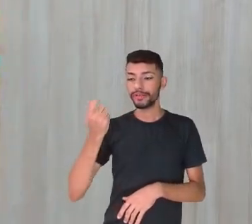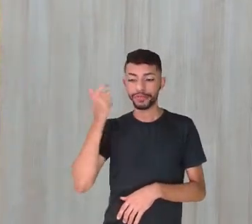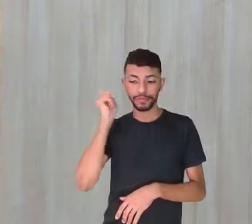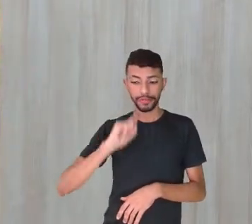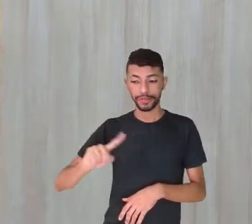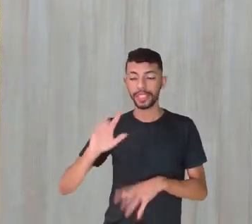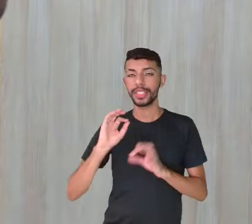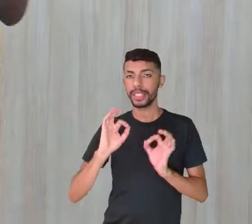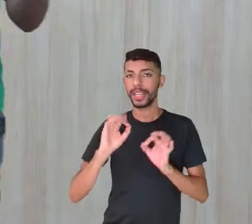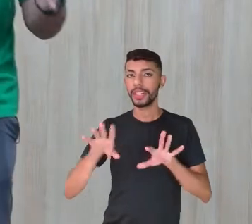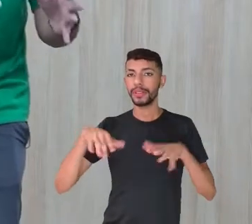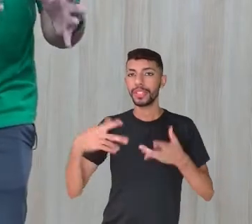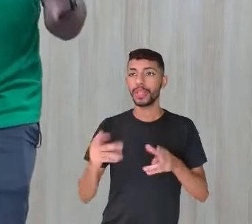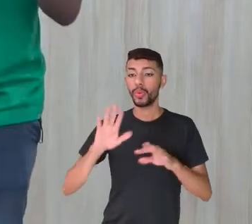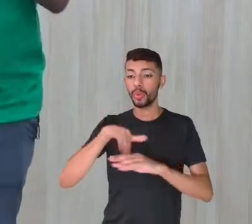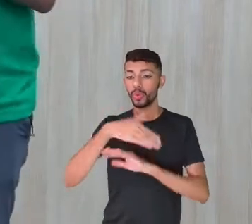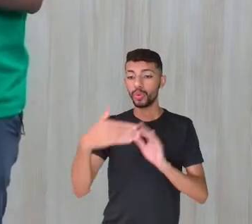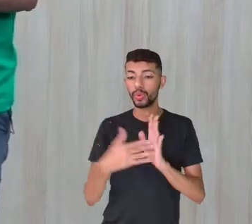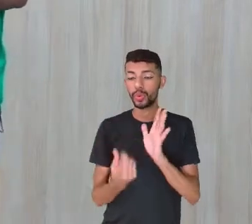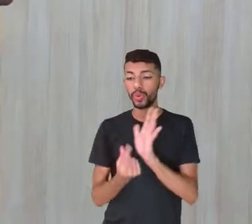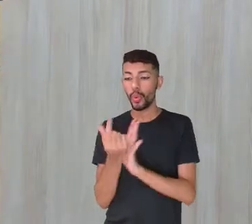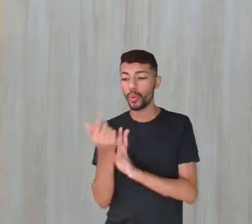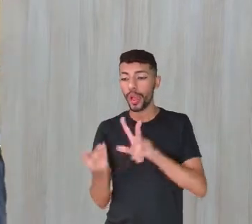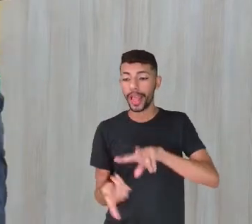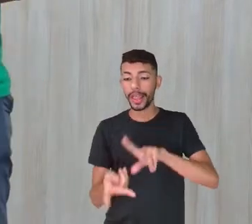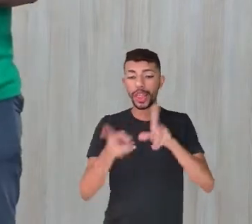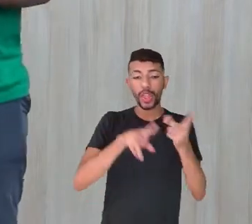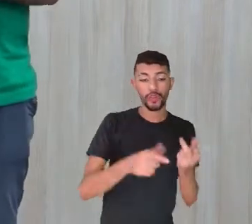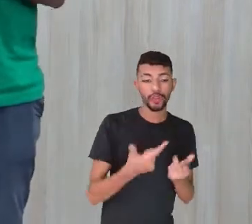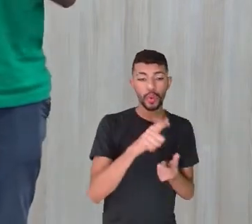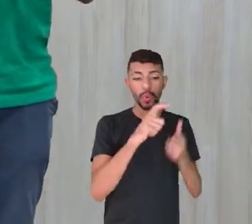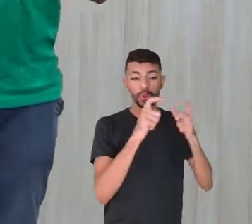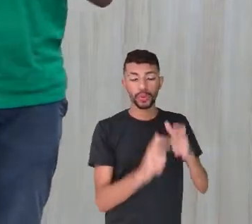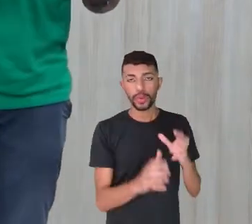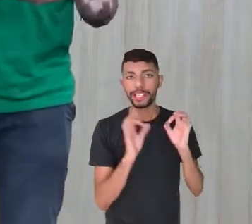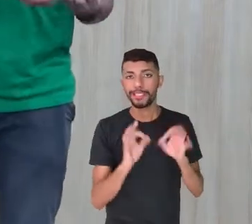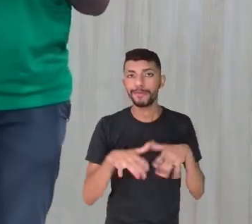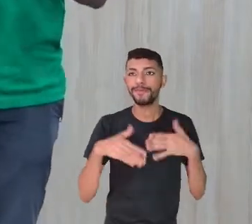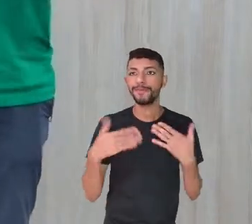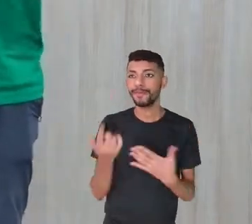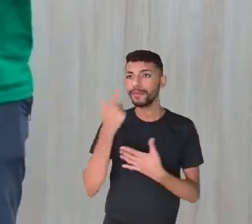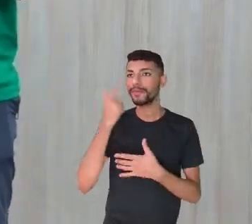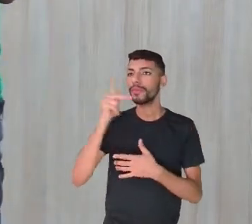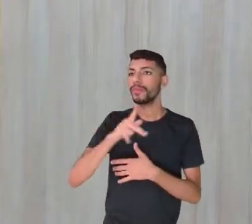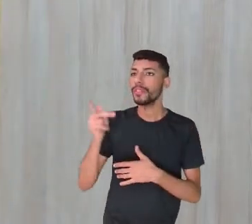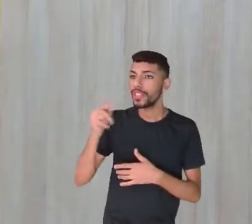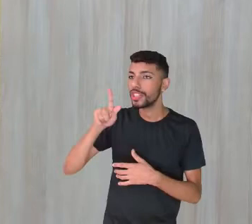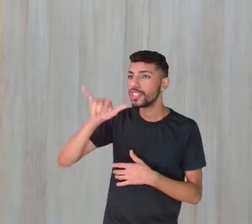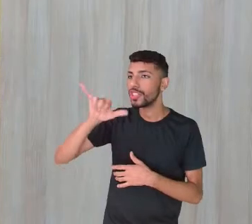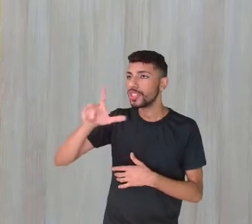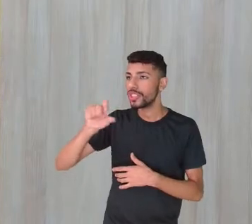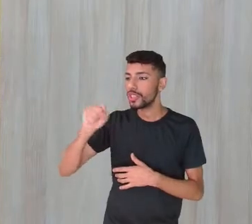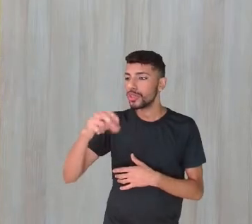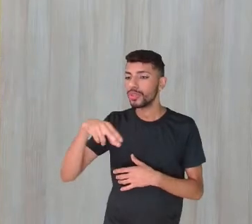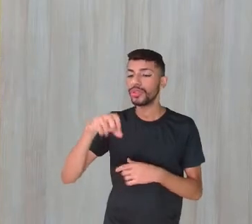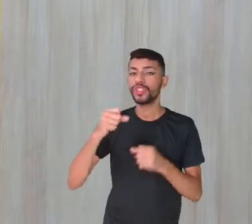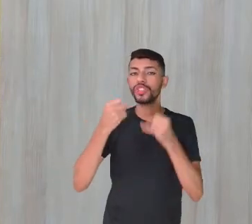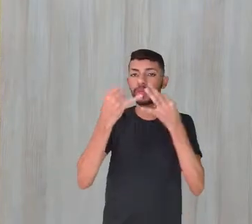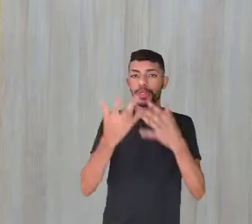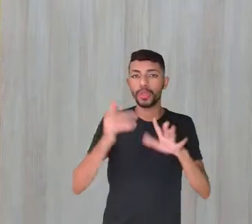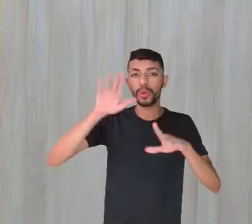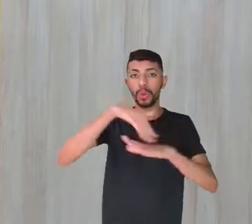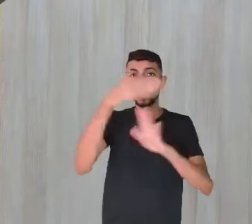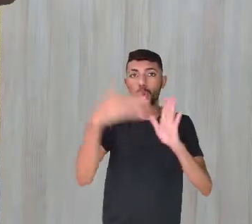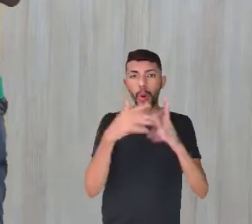ela vai ser transferida para um outro lugar do território. Então, Gilson estava falando aqui, a gente teve o ciclo do pau-brasil, teve o ciclo